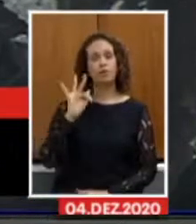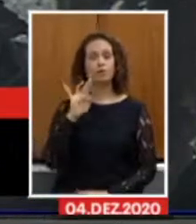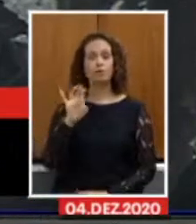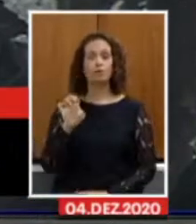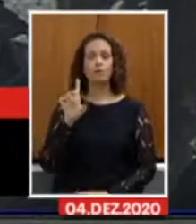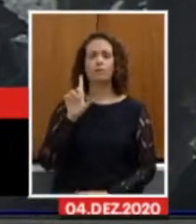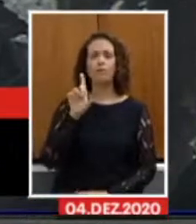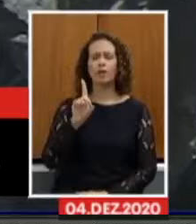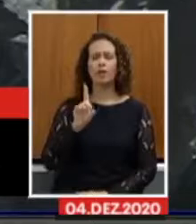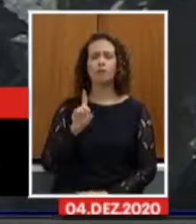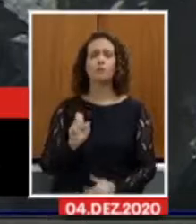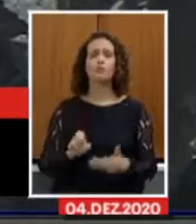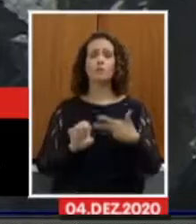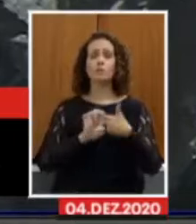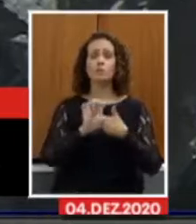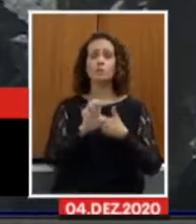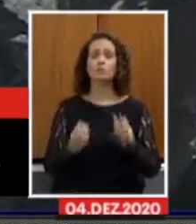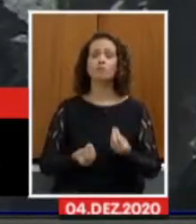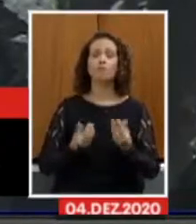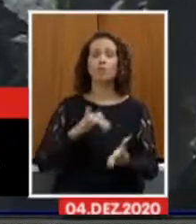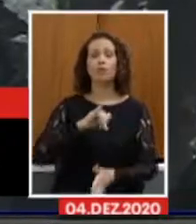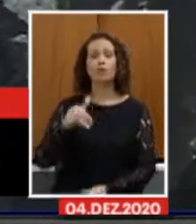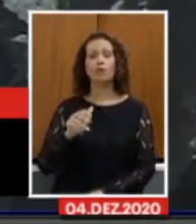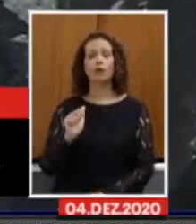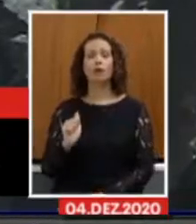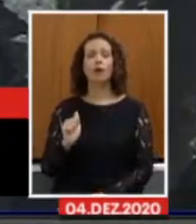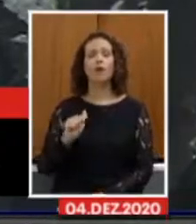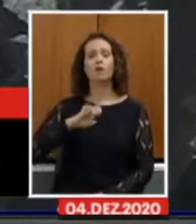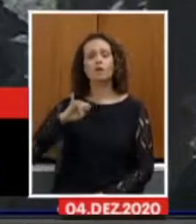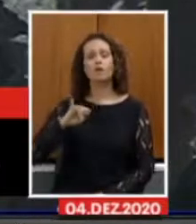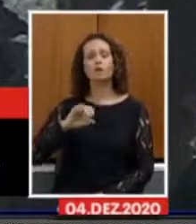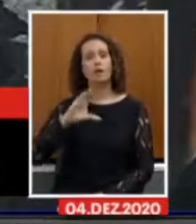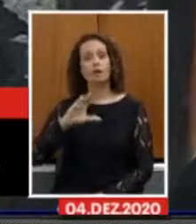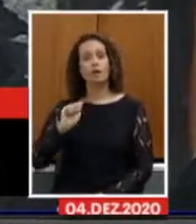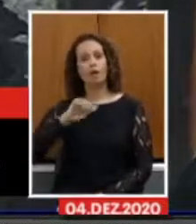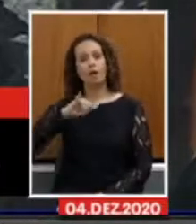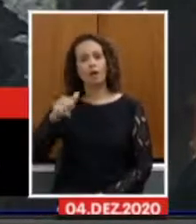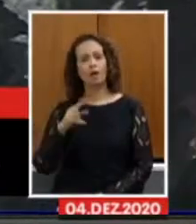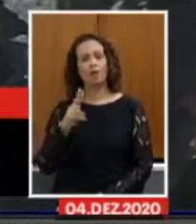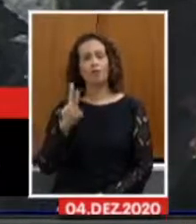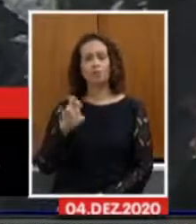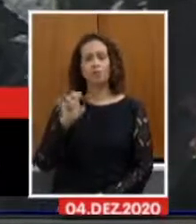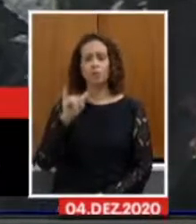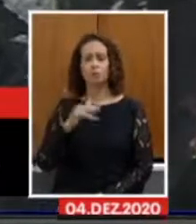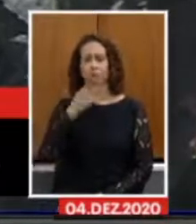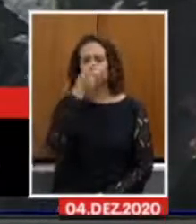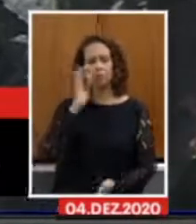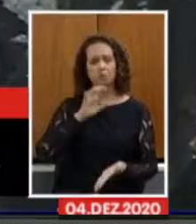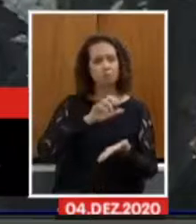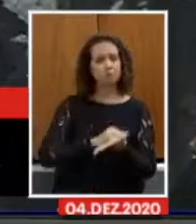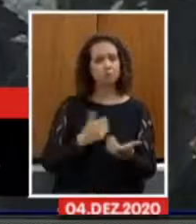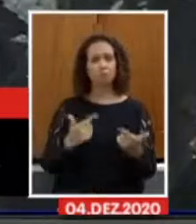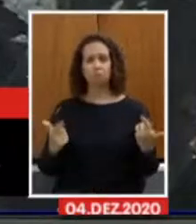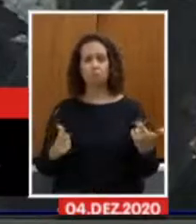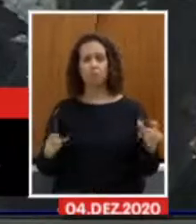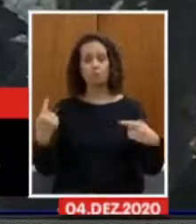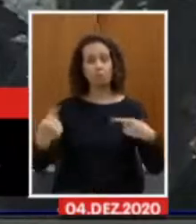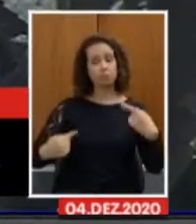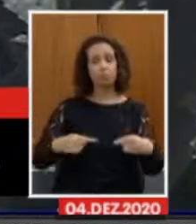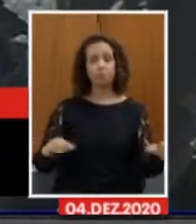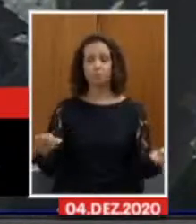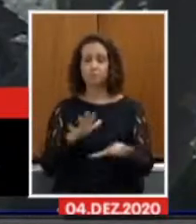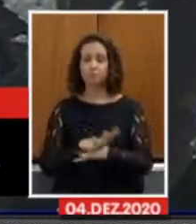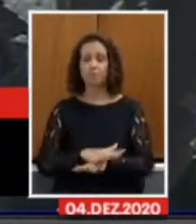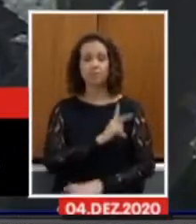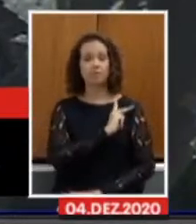autoriza o Poder Executivo a doar ao município de Cajuri o imóvel que especifica. Em discussão, parecer, não há oradores inscritos, encerra essa discussão. A